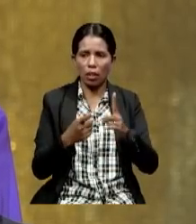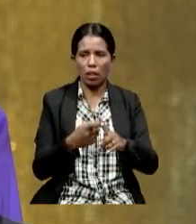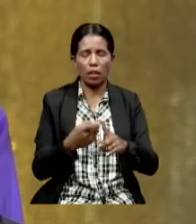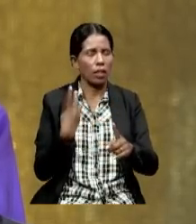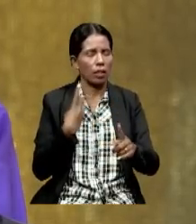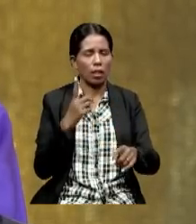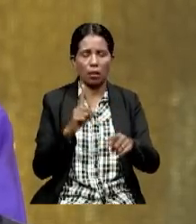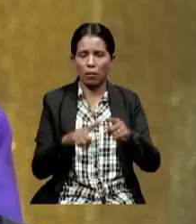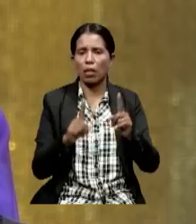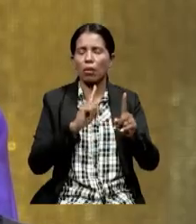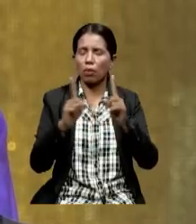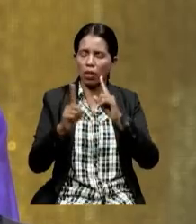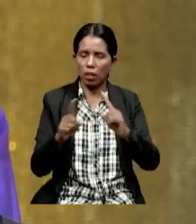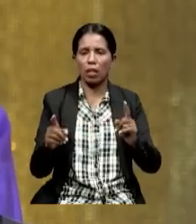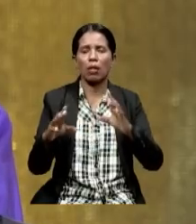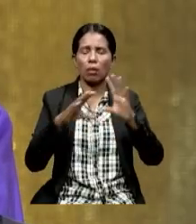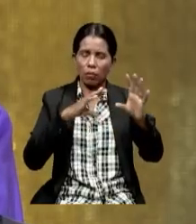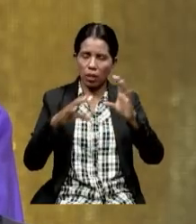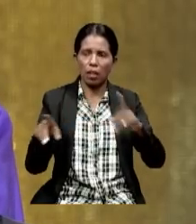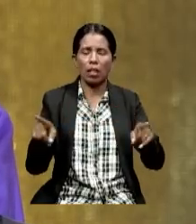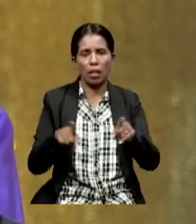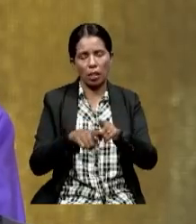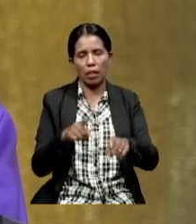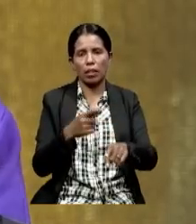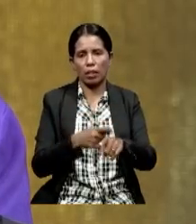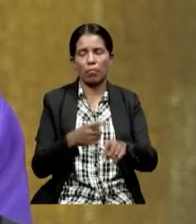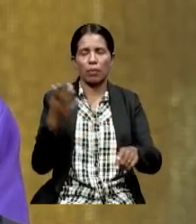boalia, comunica, anessa, vai lá.